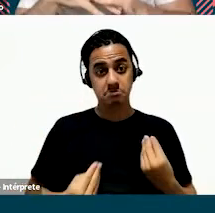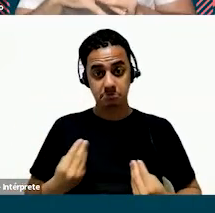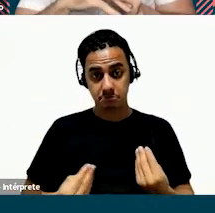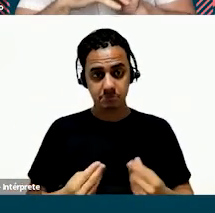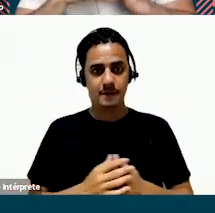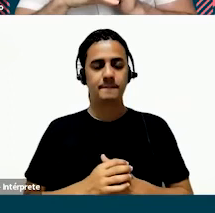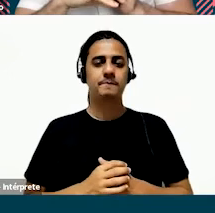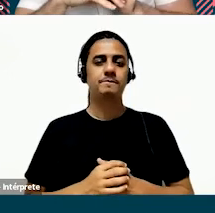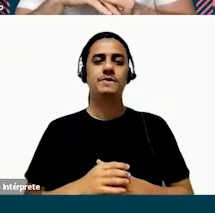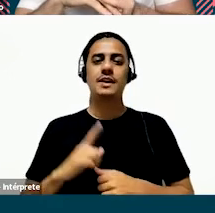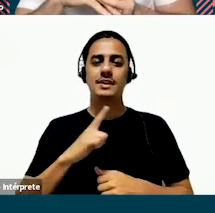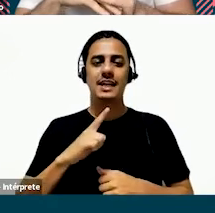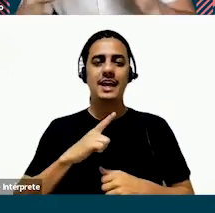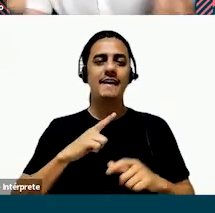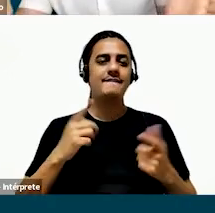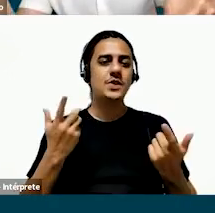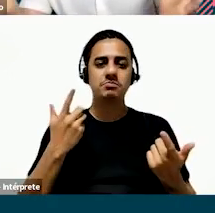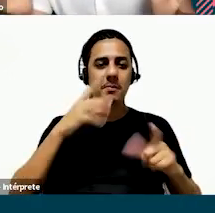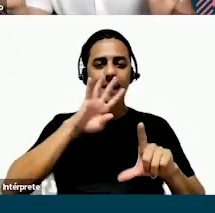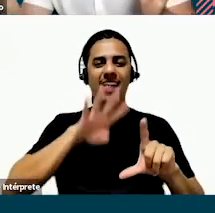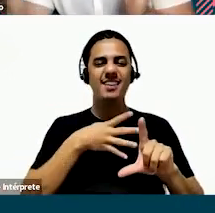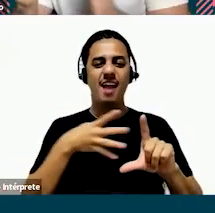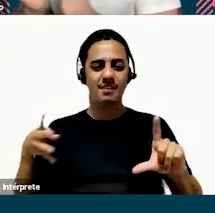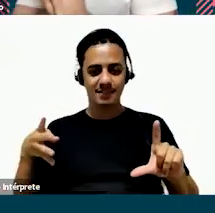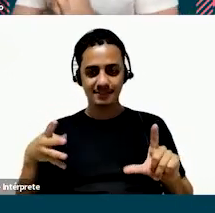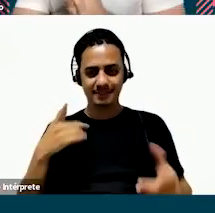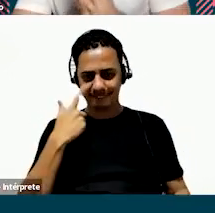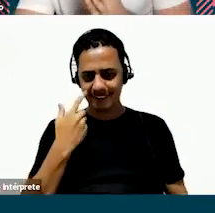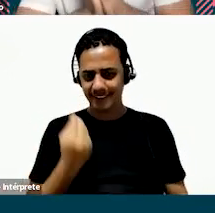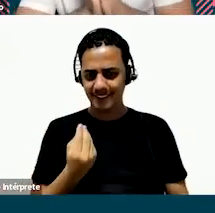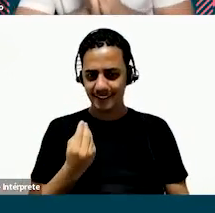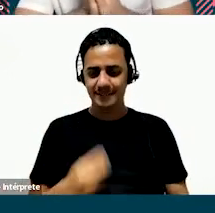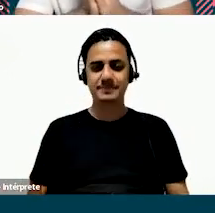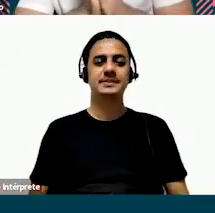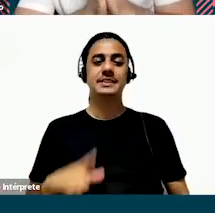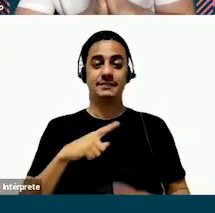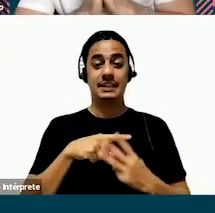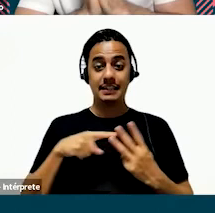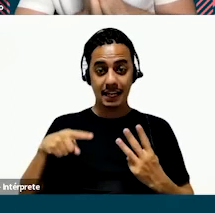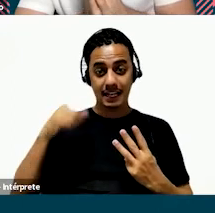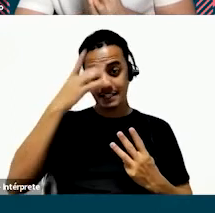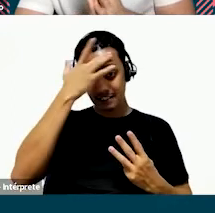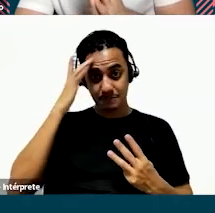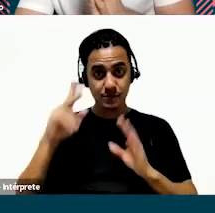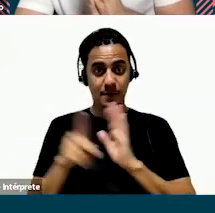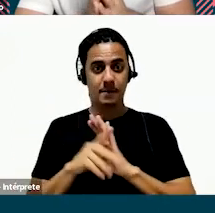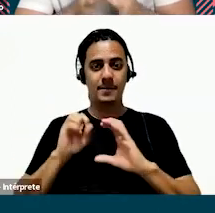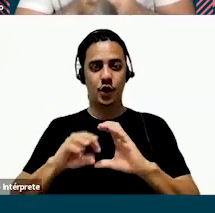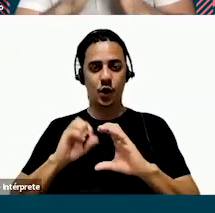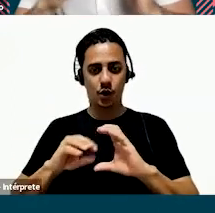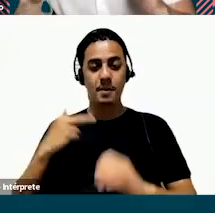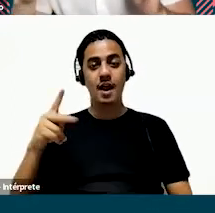ideia surgiu inicialmente por planilhas, olha só, o Excel aí na nossa vida de novo. 3 pessoas da